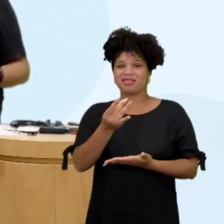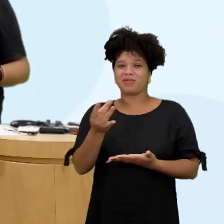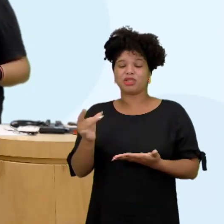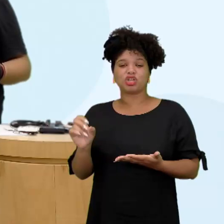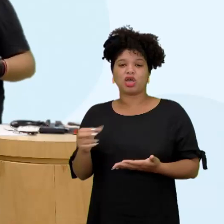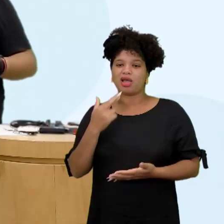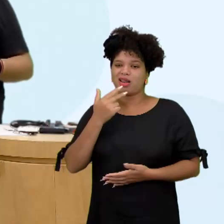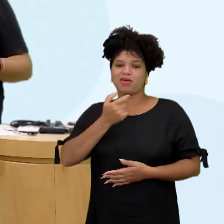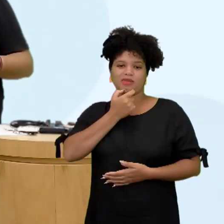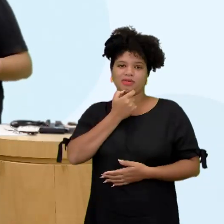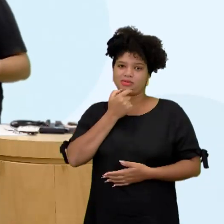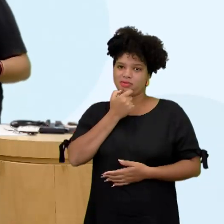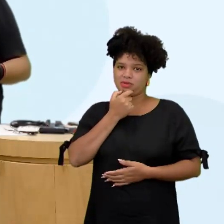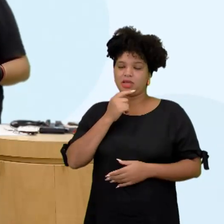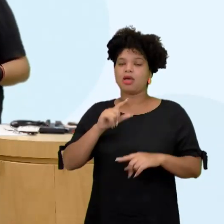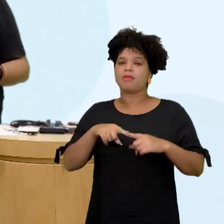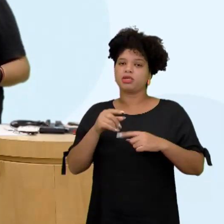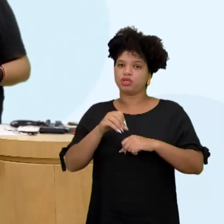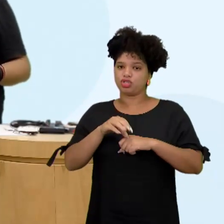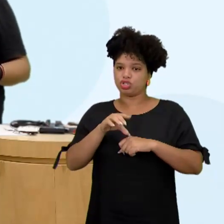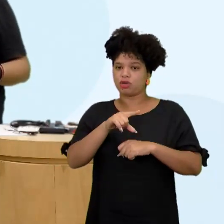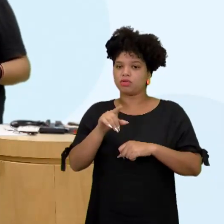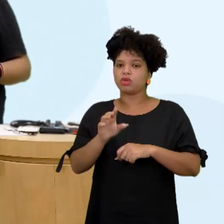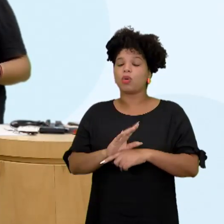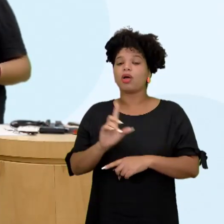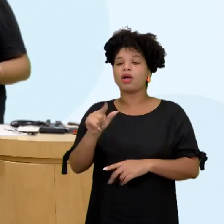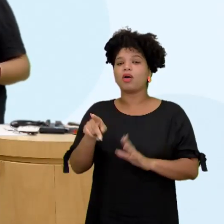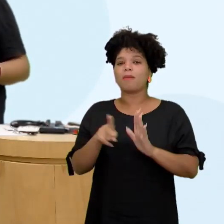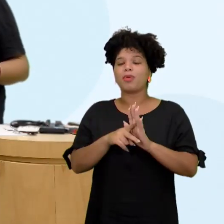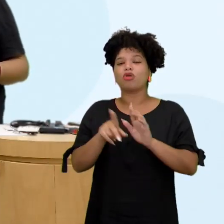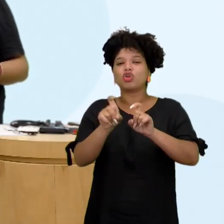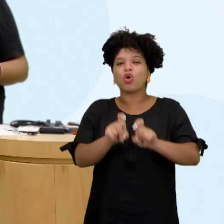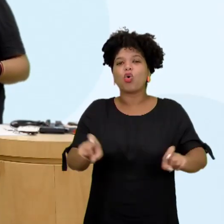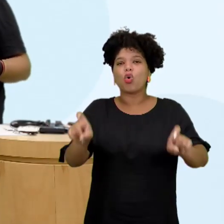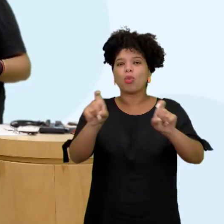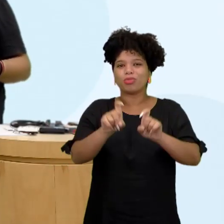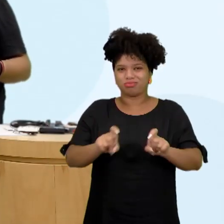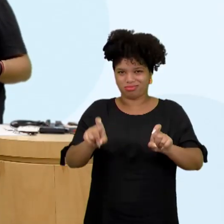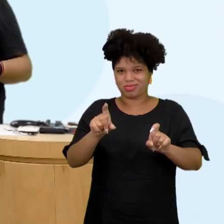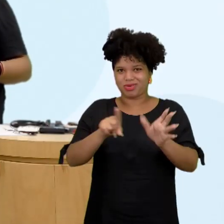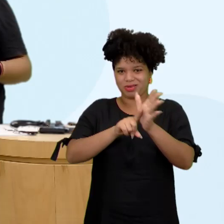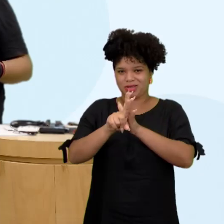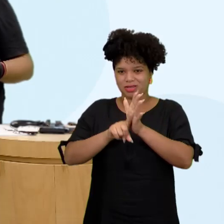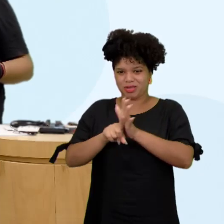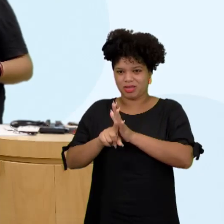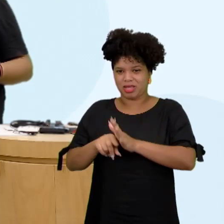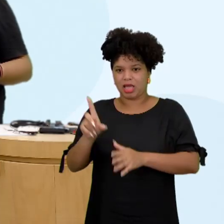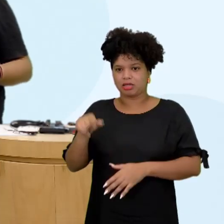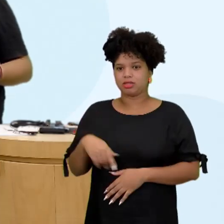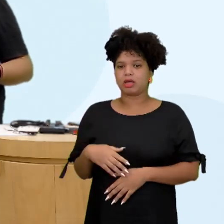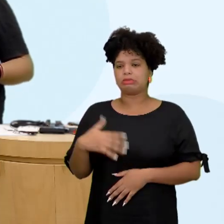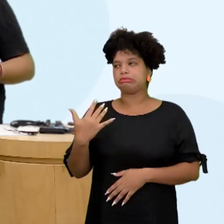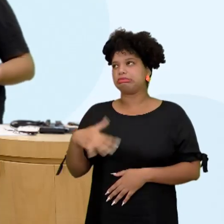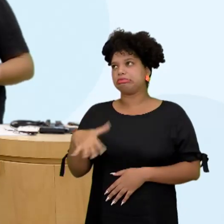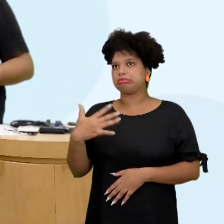em inglês. Mas eu super recomendo o canal, que chama Computer File, tá? Não é um canal mega, assim, pra, não sei